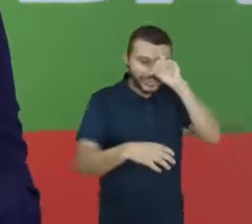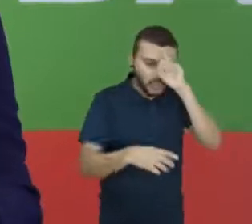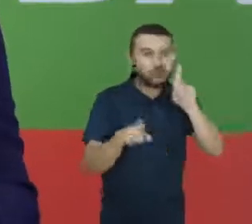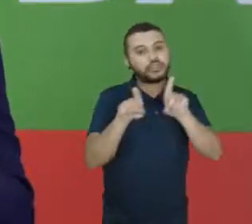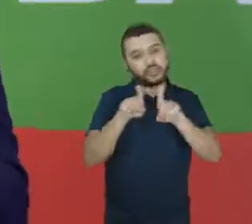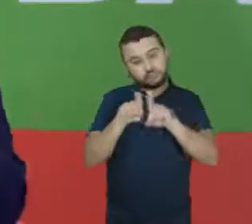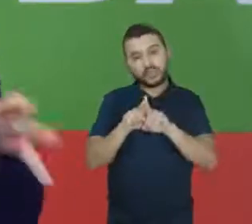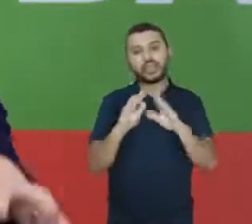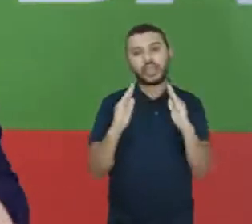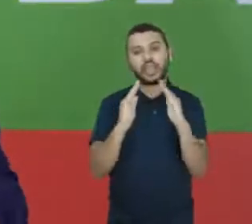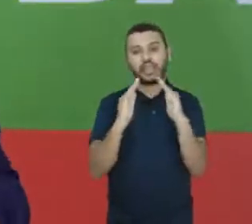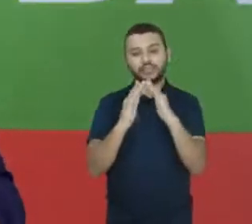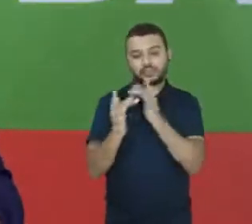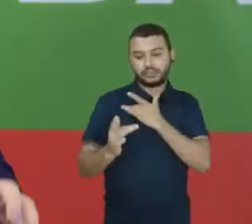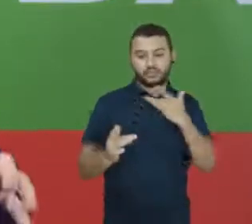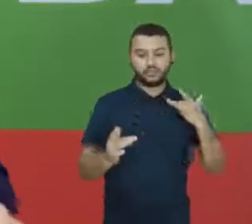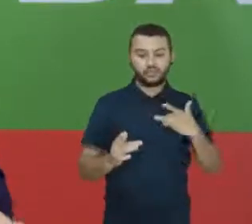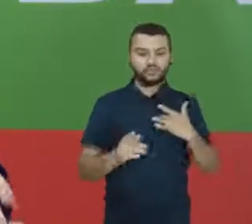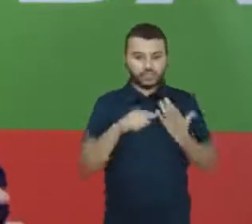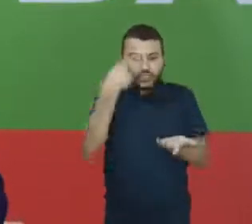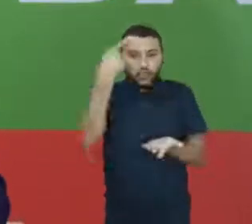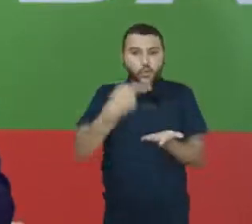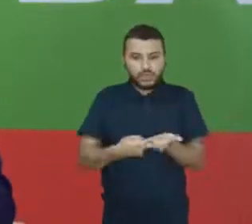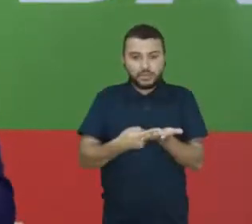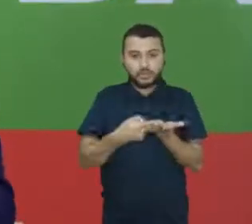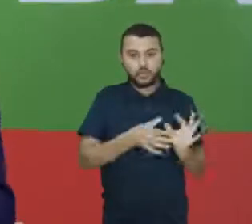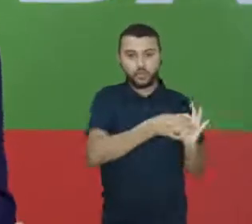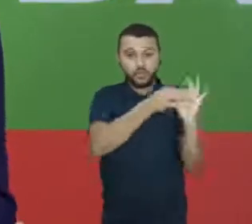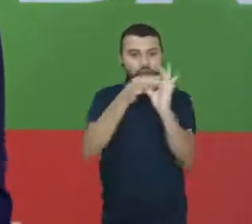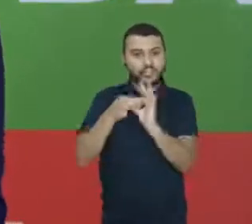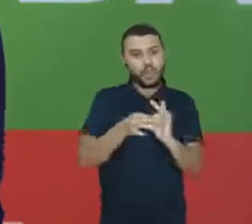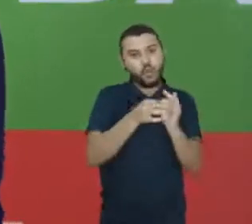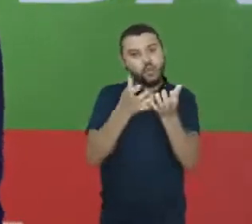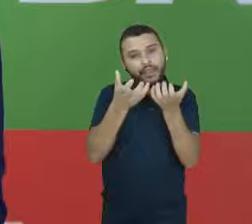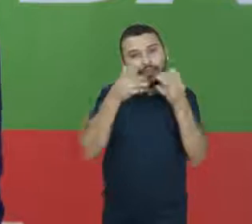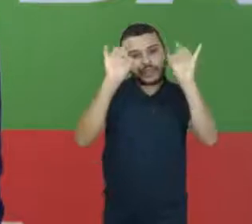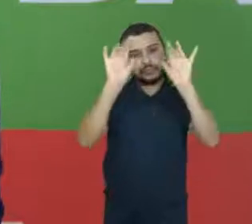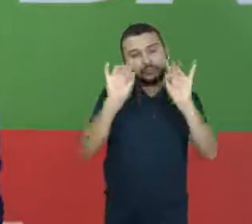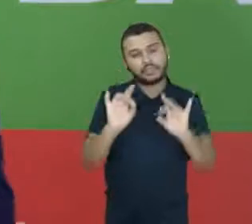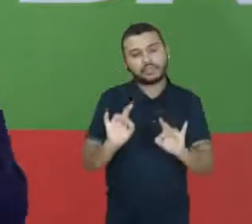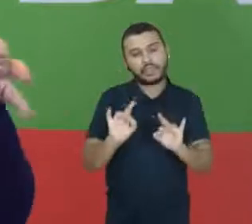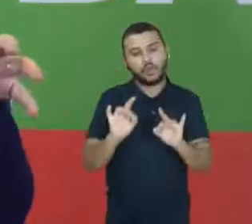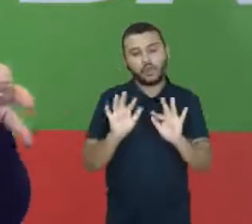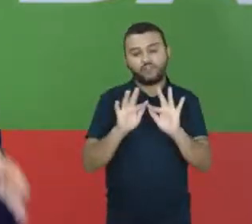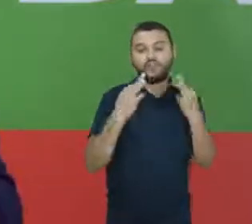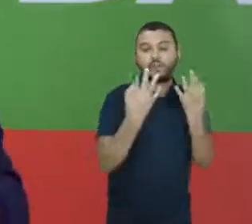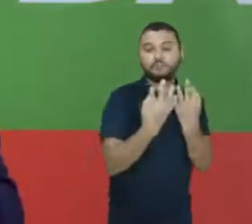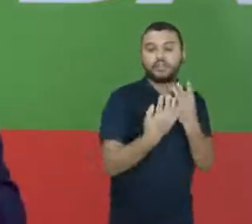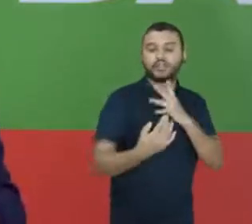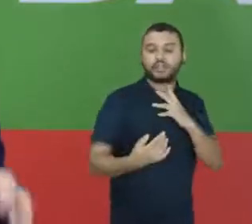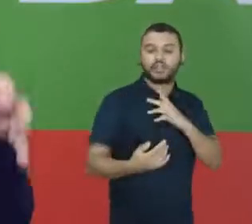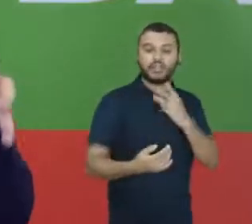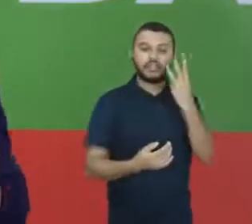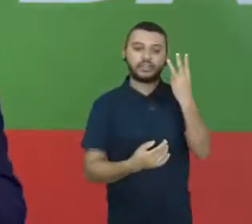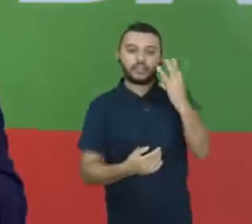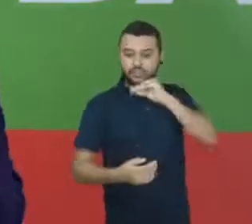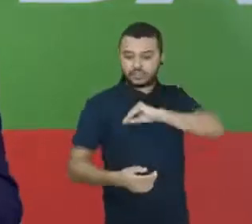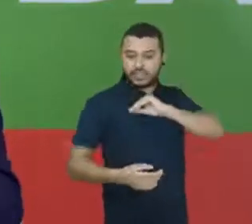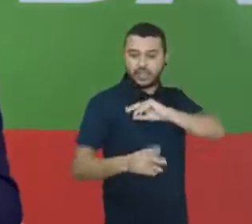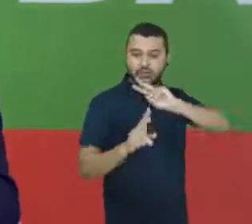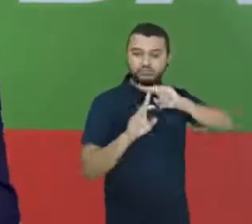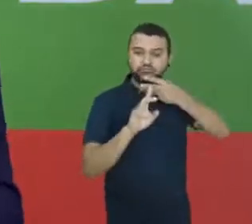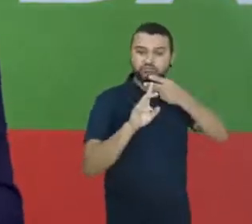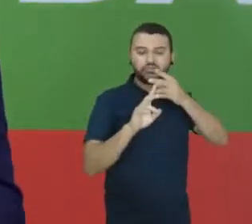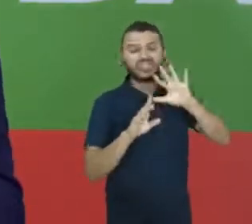assume o compromisso coletivo de um olhar especial para as famílias que ganham até 3 salários mínimos e que estão endividadas e não